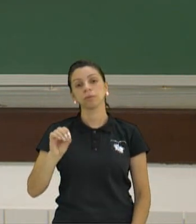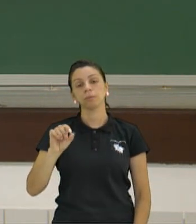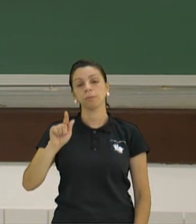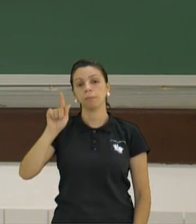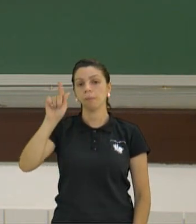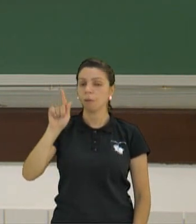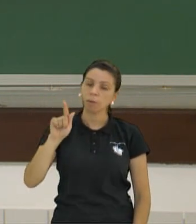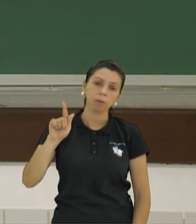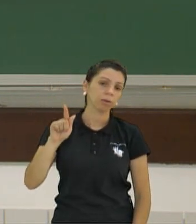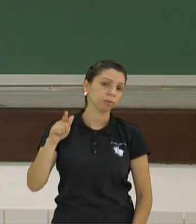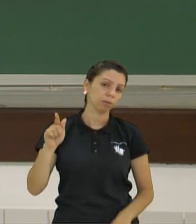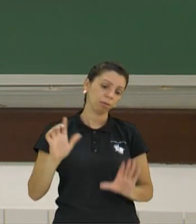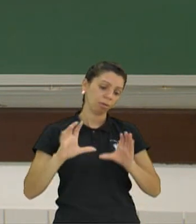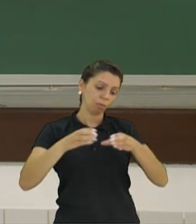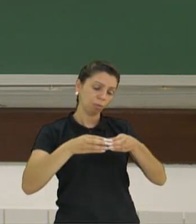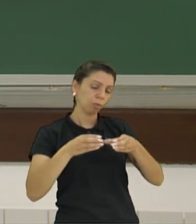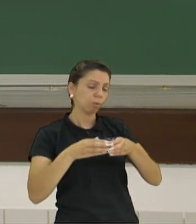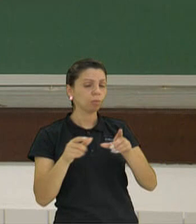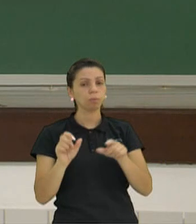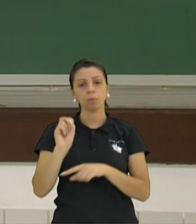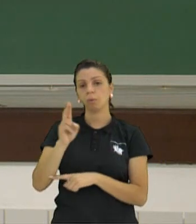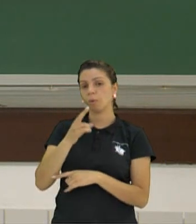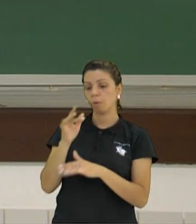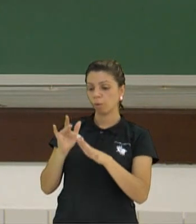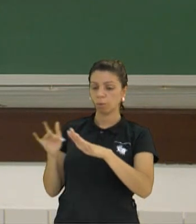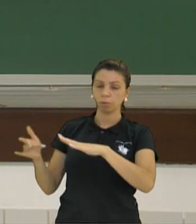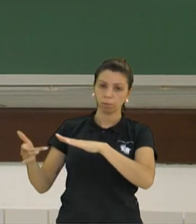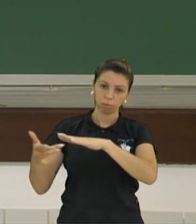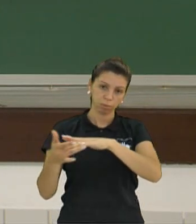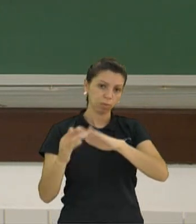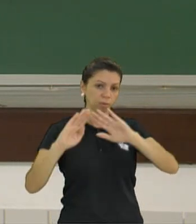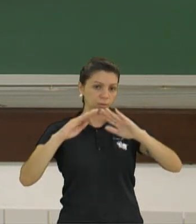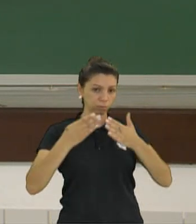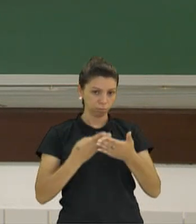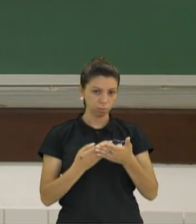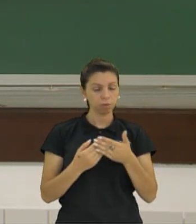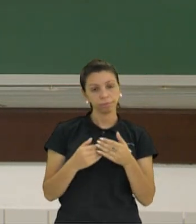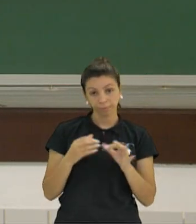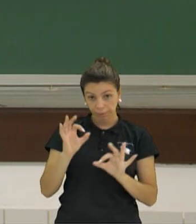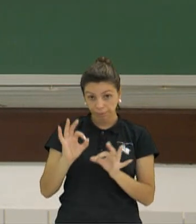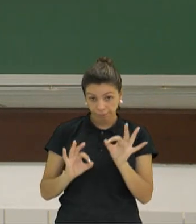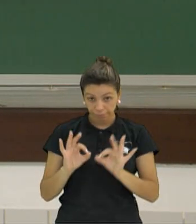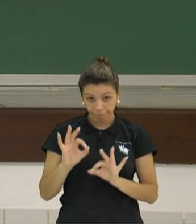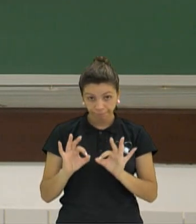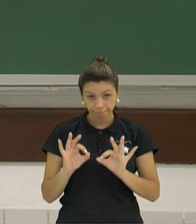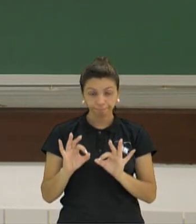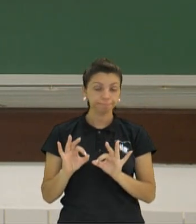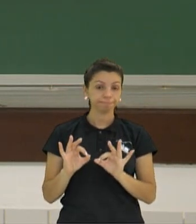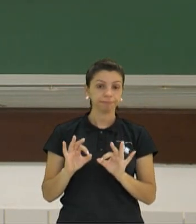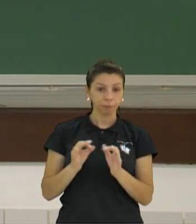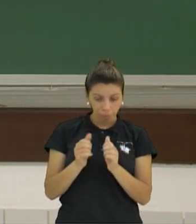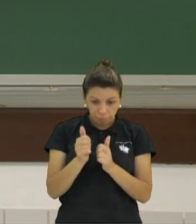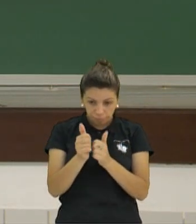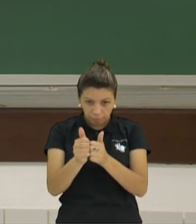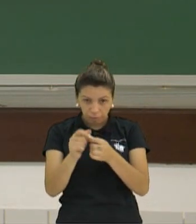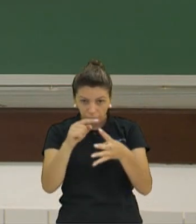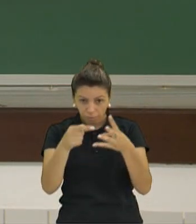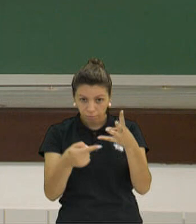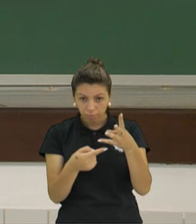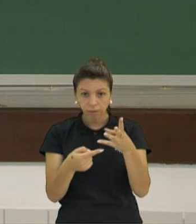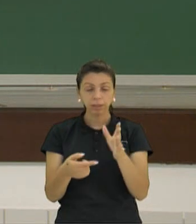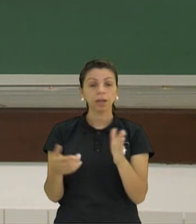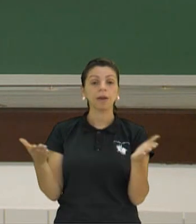redes sociais aí da escola e da turma. Conferiu? Estamos planejados? Vamos fazer por aí? Vamos então